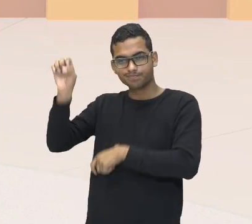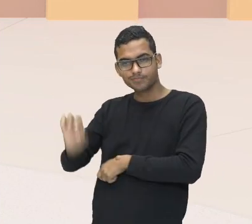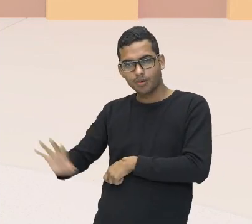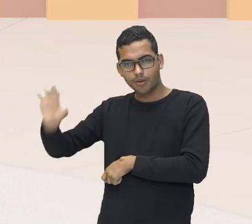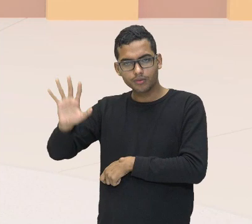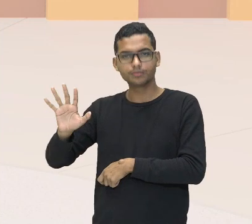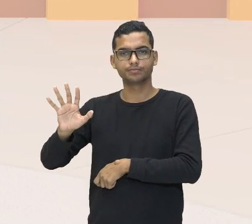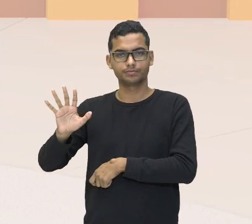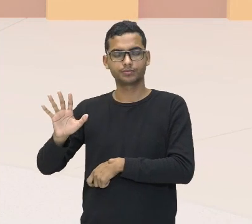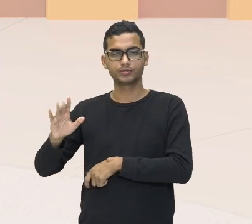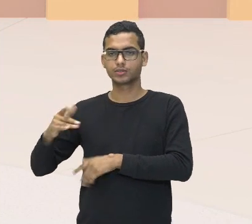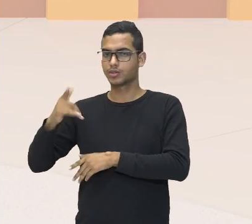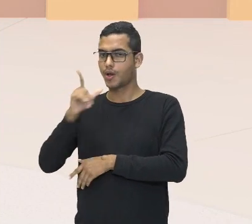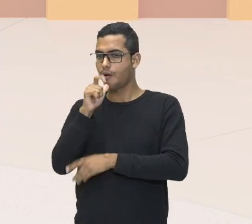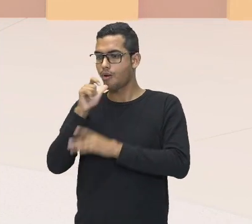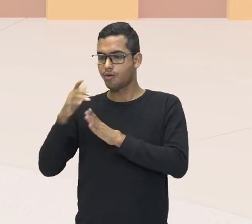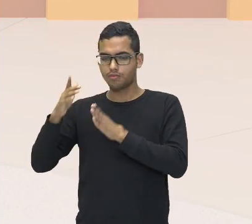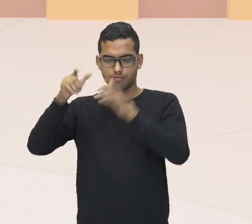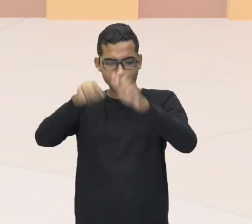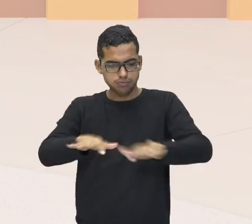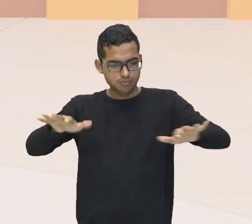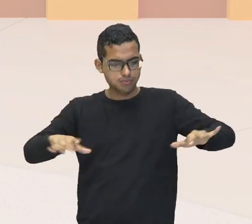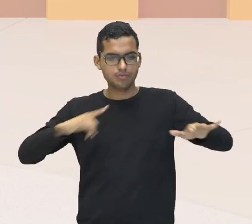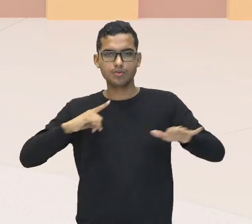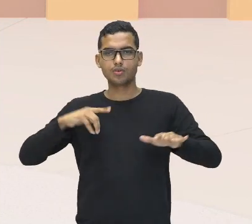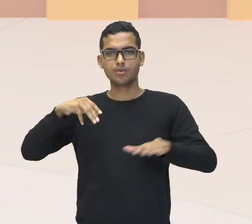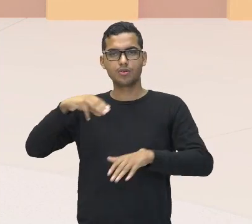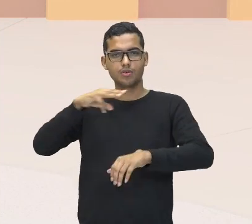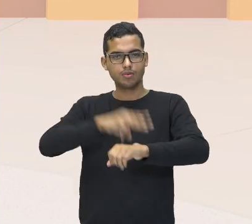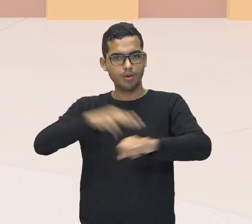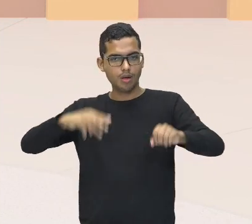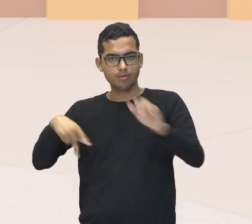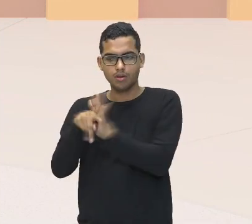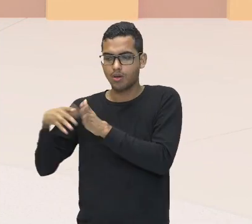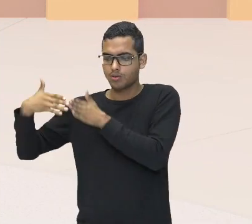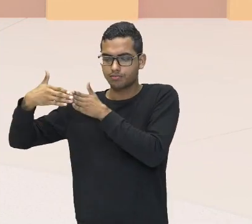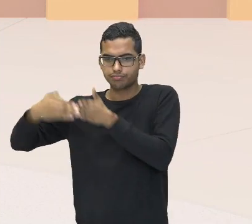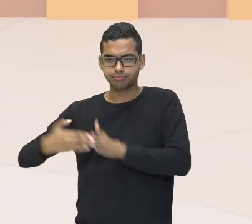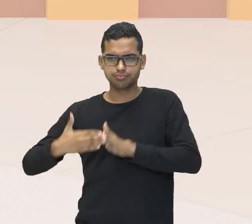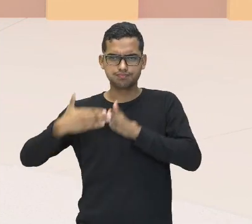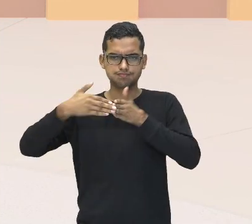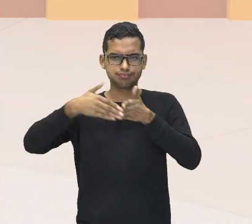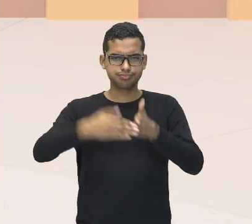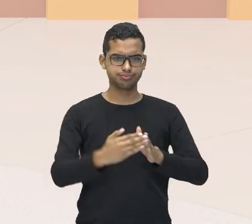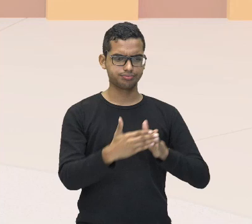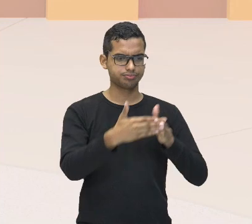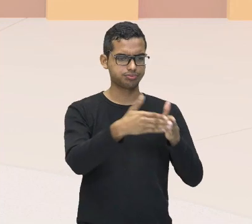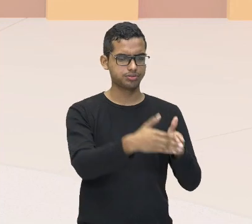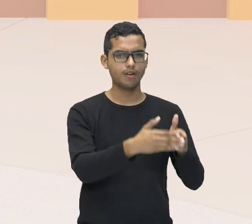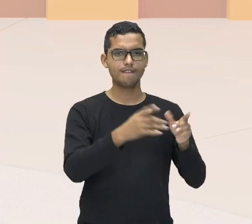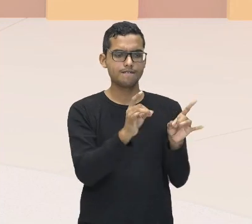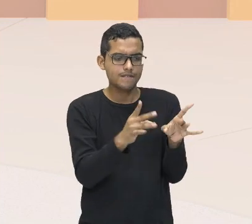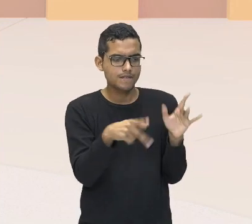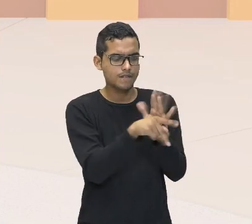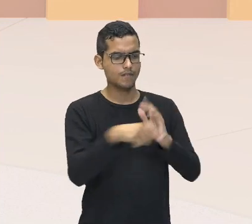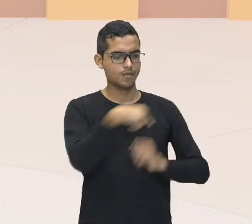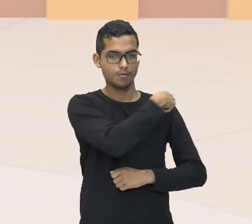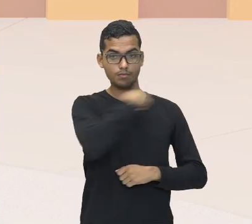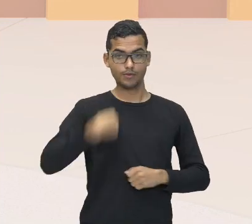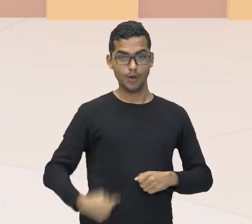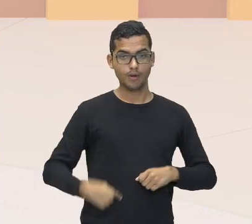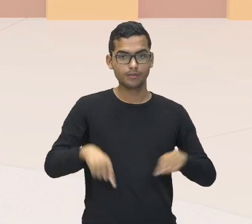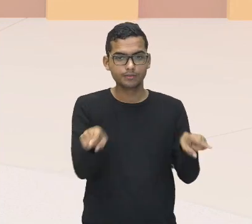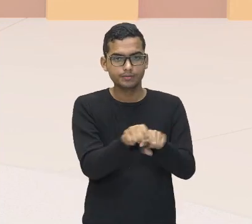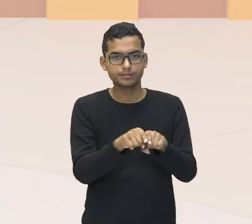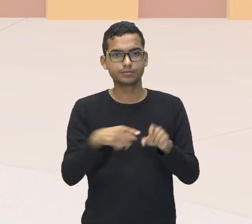pegavam o mar Mediterrâneo e aí emendavam ali no Oriente Médio, no Oriente, iam até a China ali, desciam também na